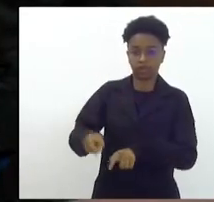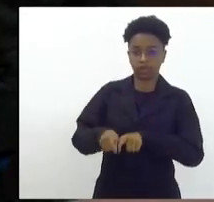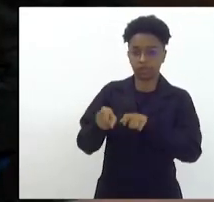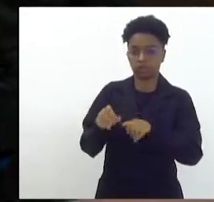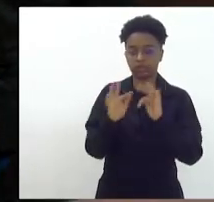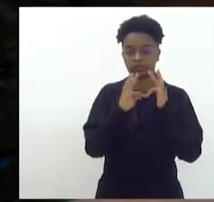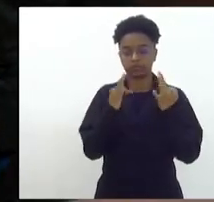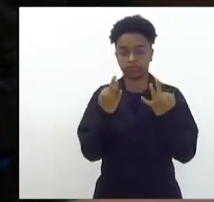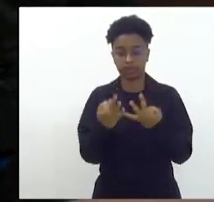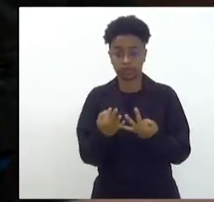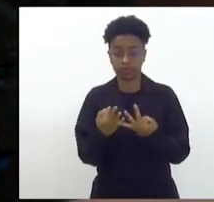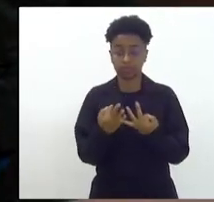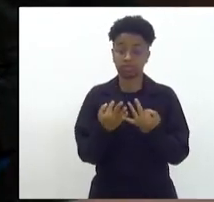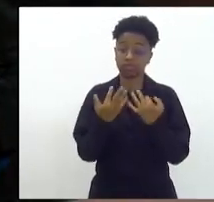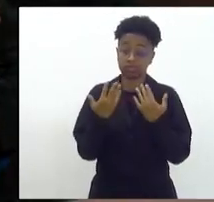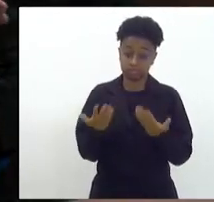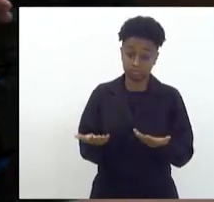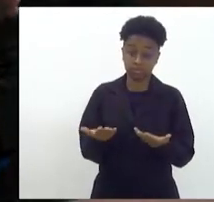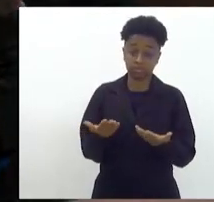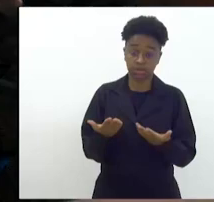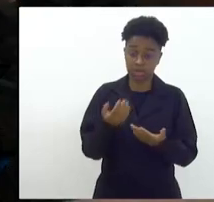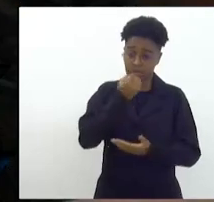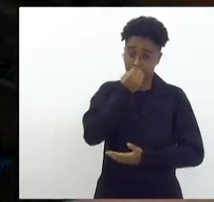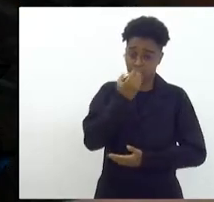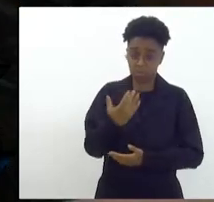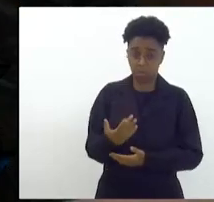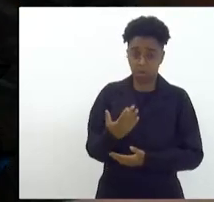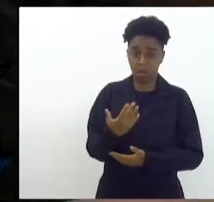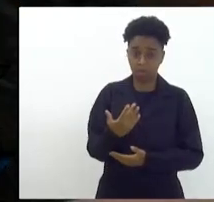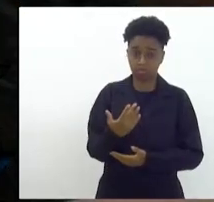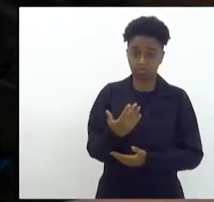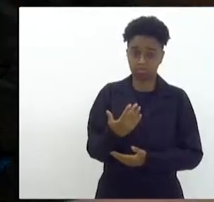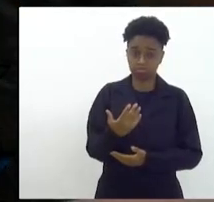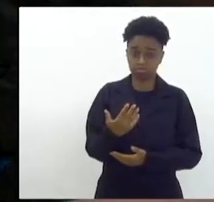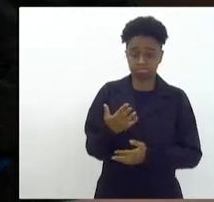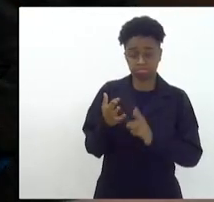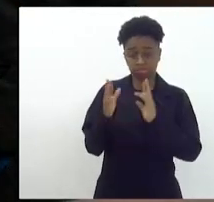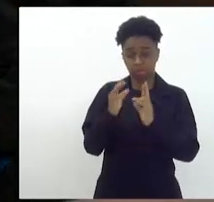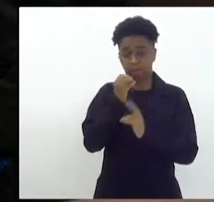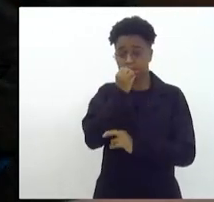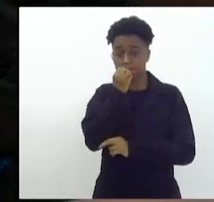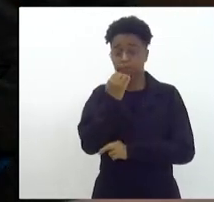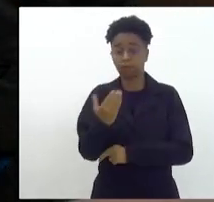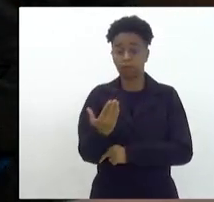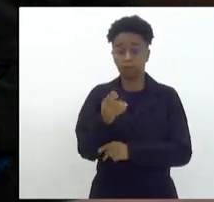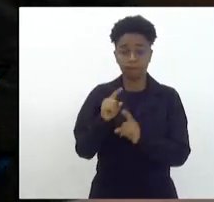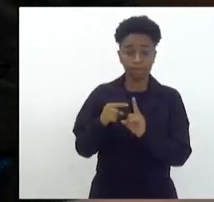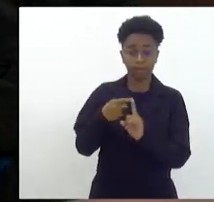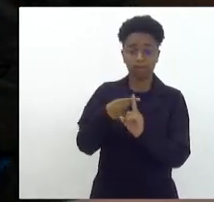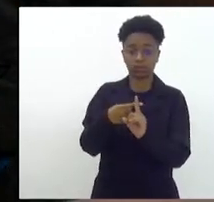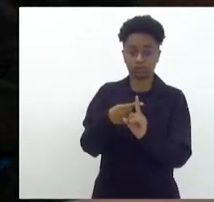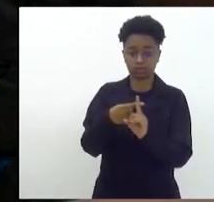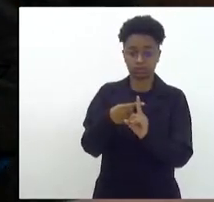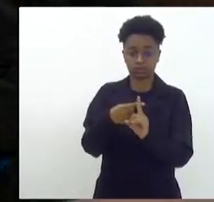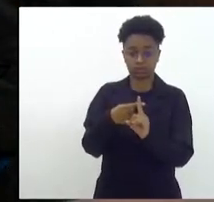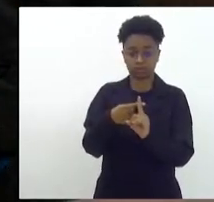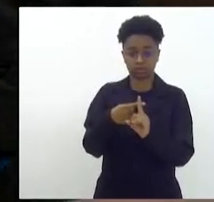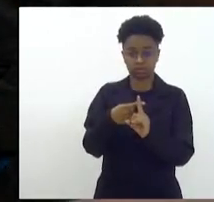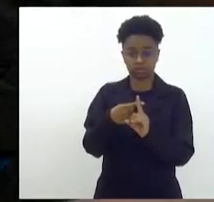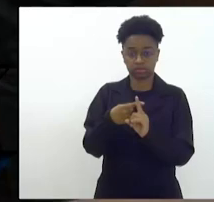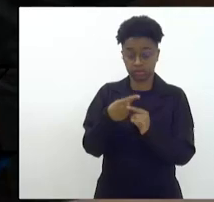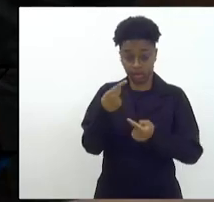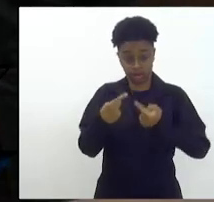Familiar e Seria muito bom seria muito bom muito positivo para